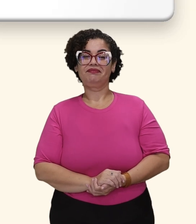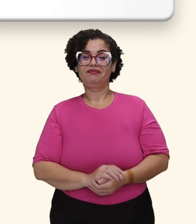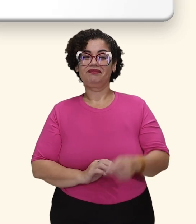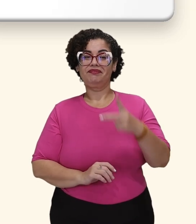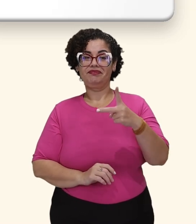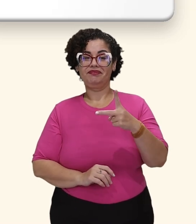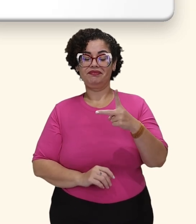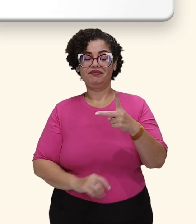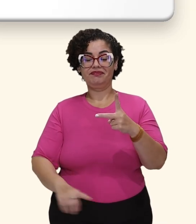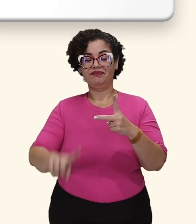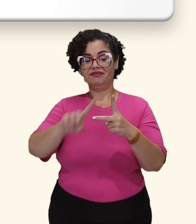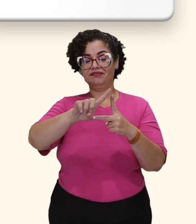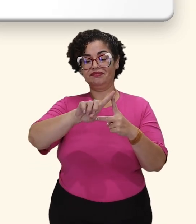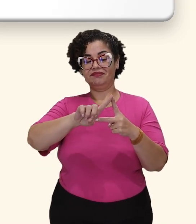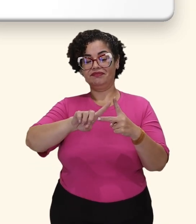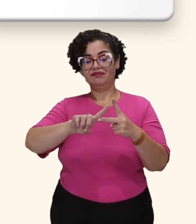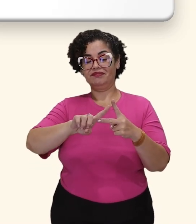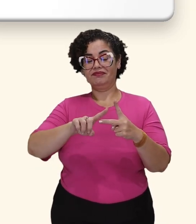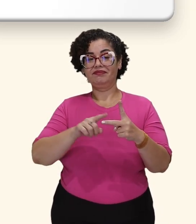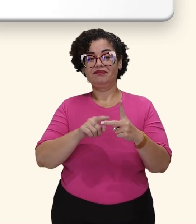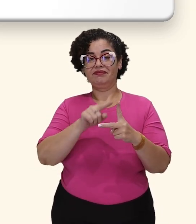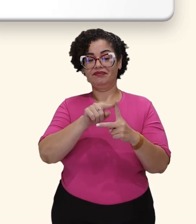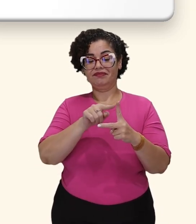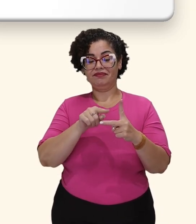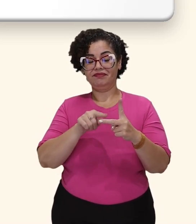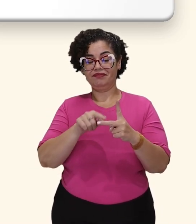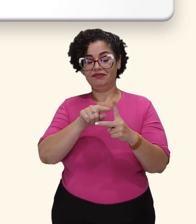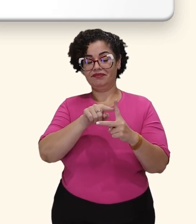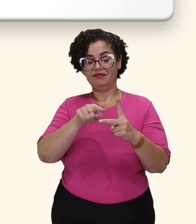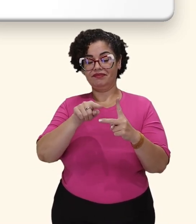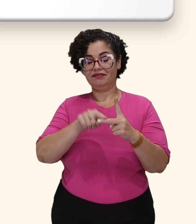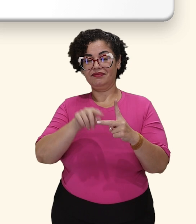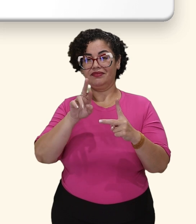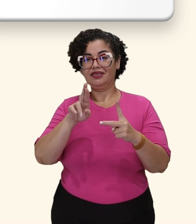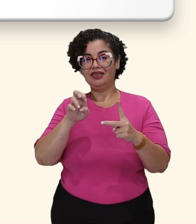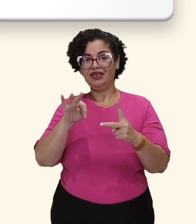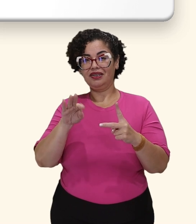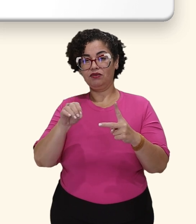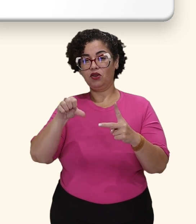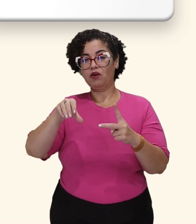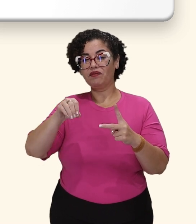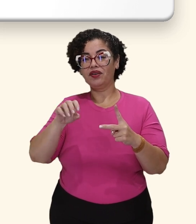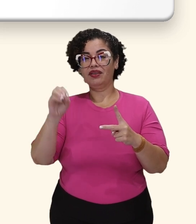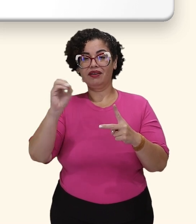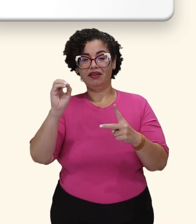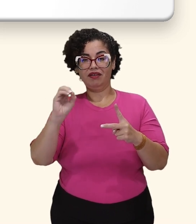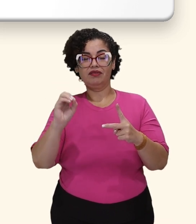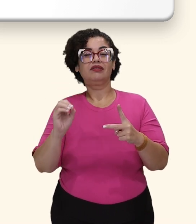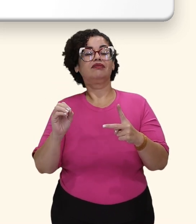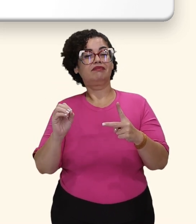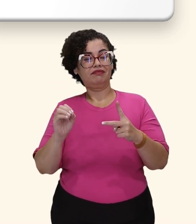é o chamado triângulo retângulo. Ele tem um par de lados que formam um ângulo reto, um ângulo de 90